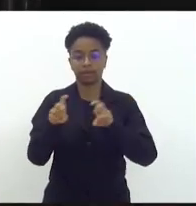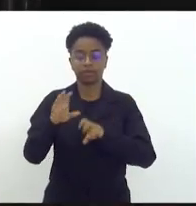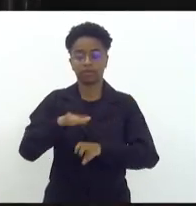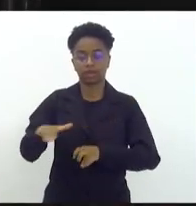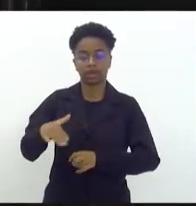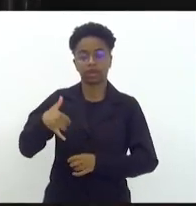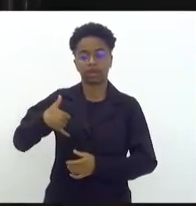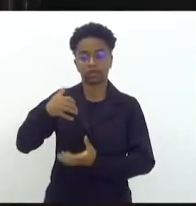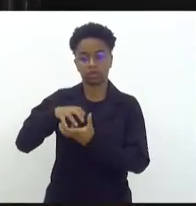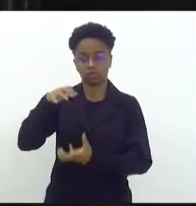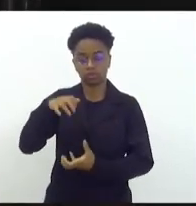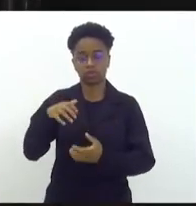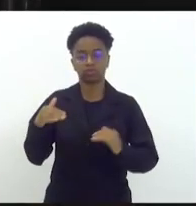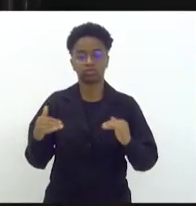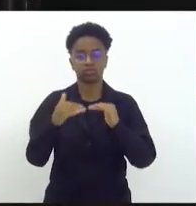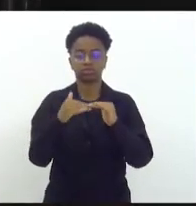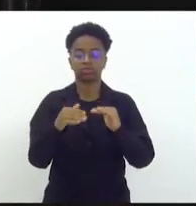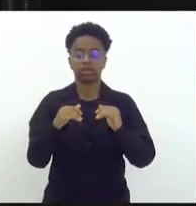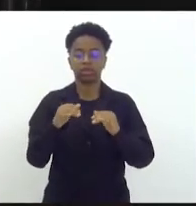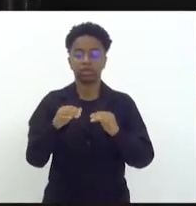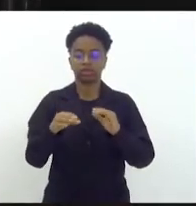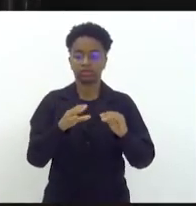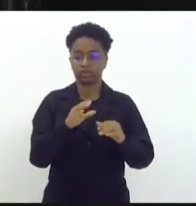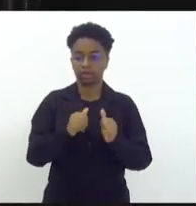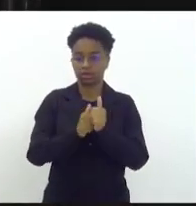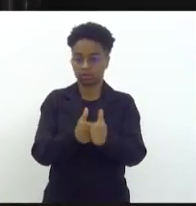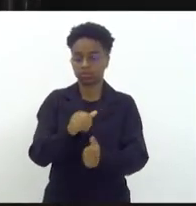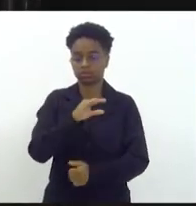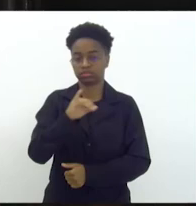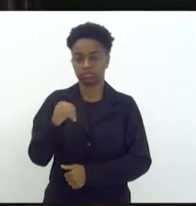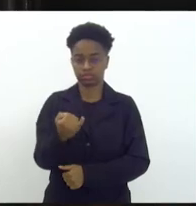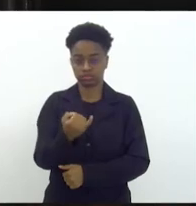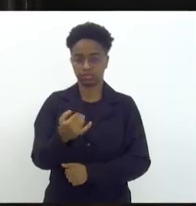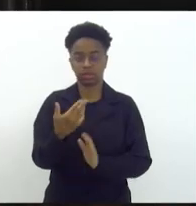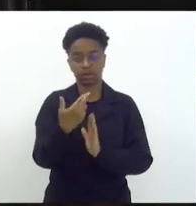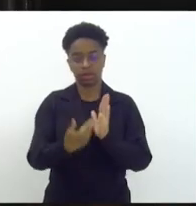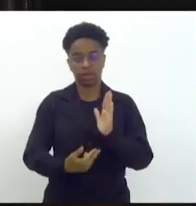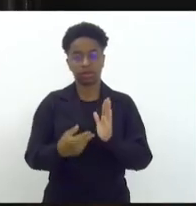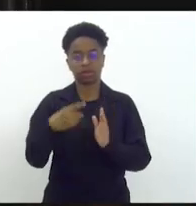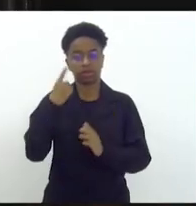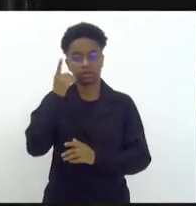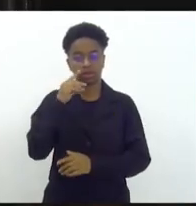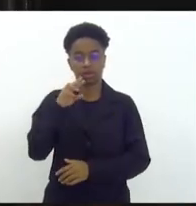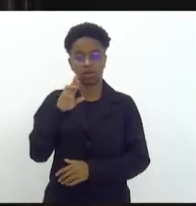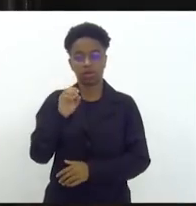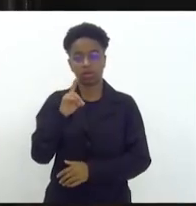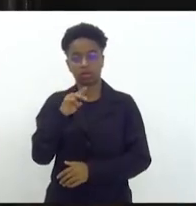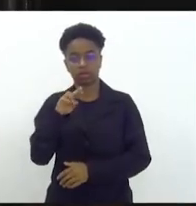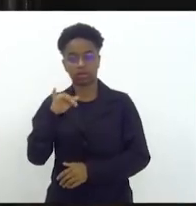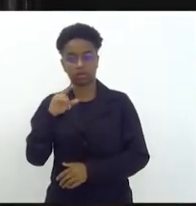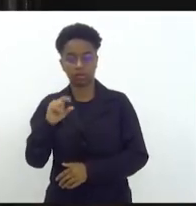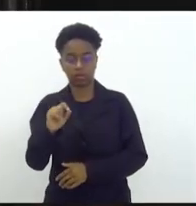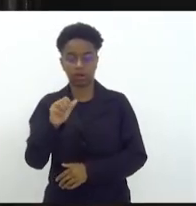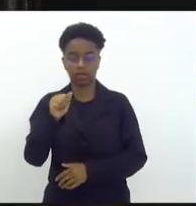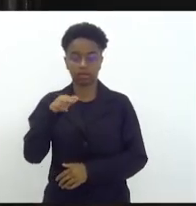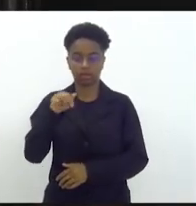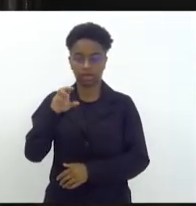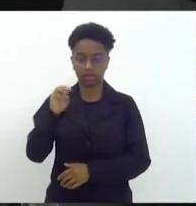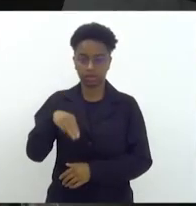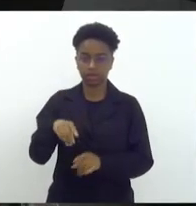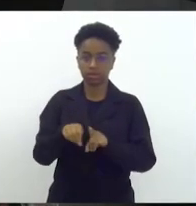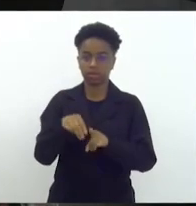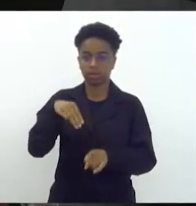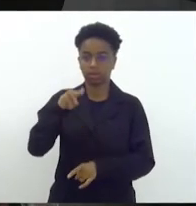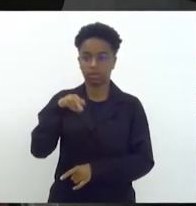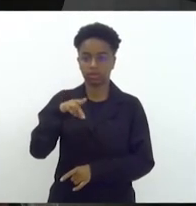favorável com a emenda da Comissão de Constituição e Justiça. Relatores, deputado Rodrigo Amorim e Munir Neto. É em discussão. Para